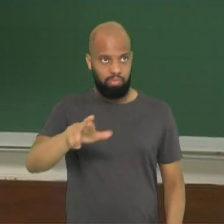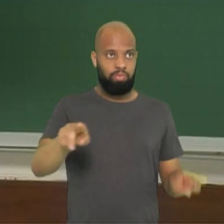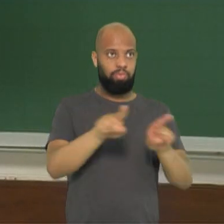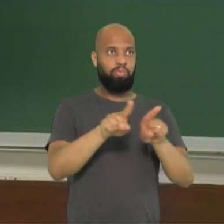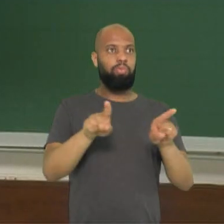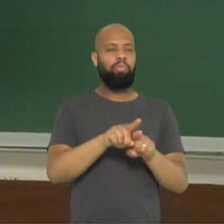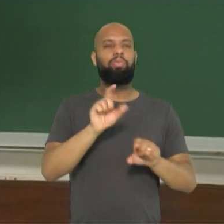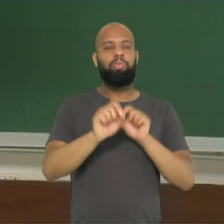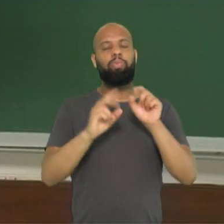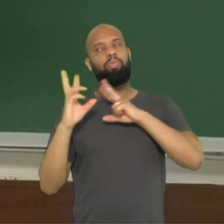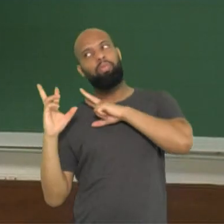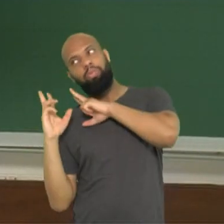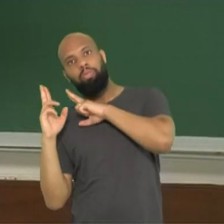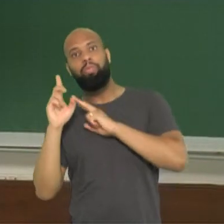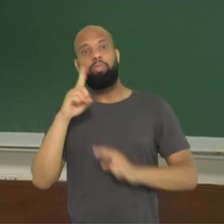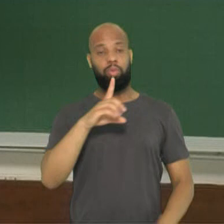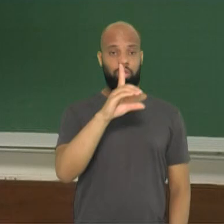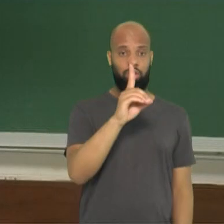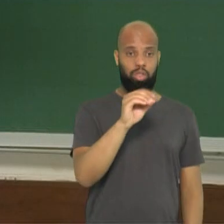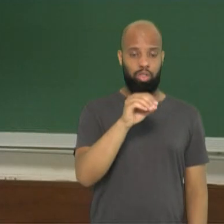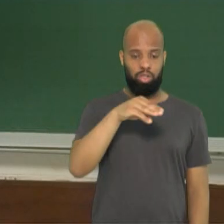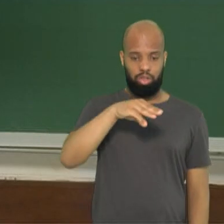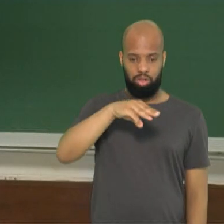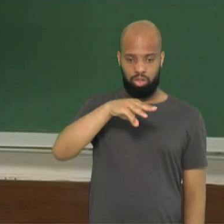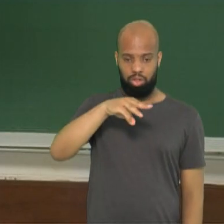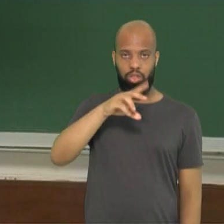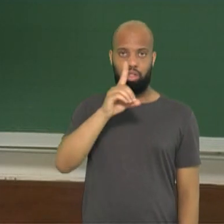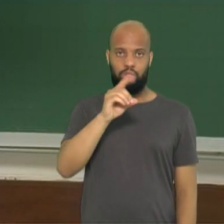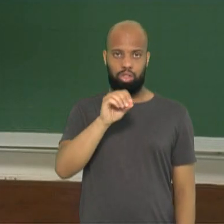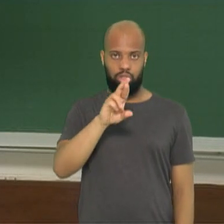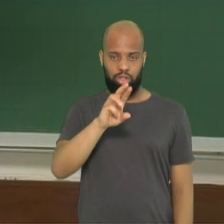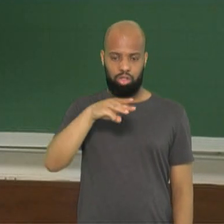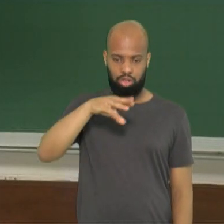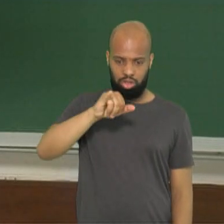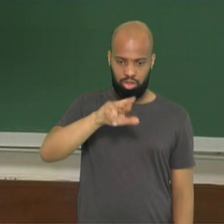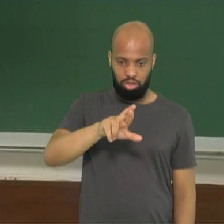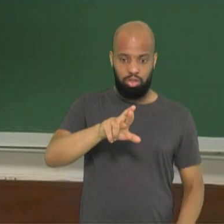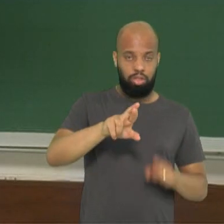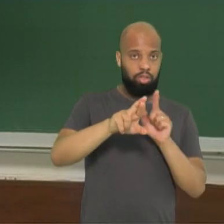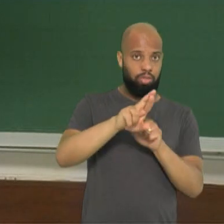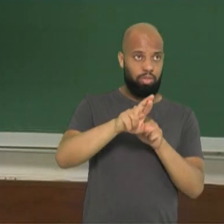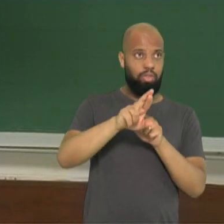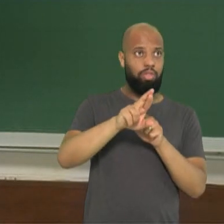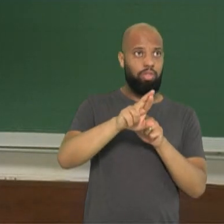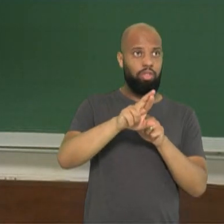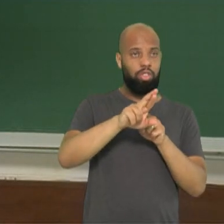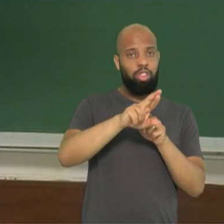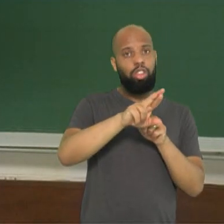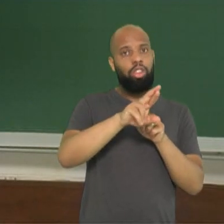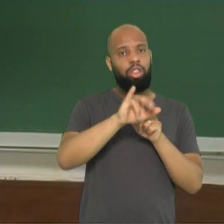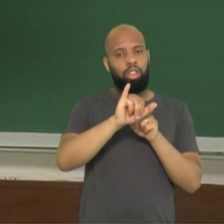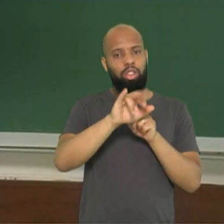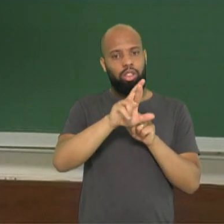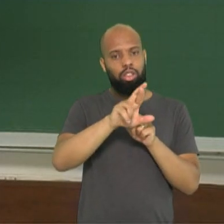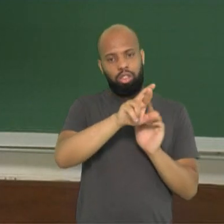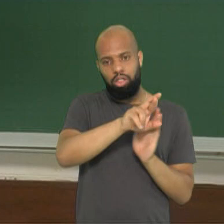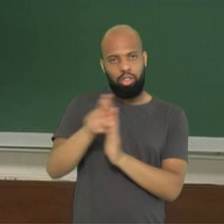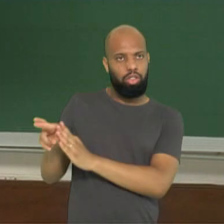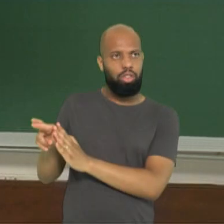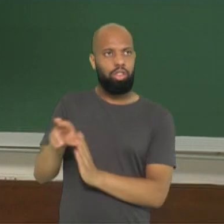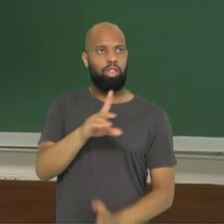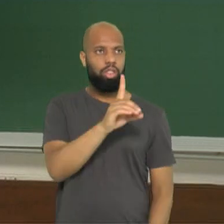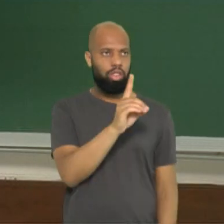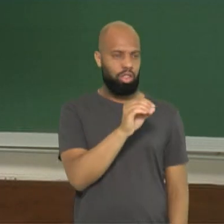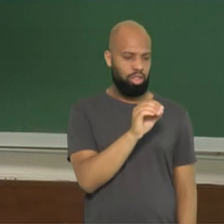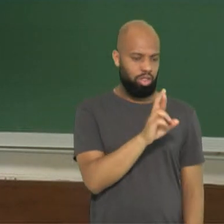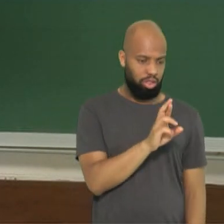em ir, nós temos dormir, você tirando o ir, né? Sobra esse radical aqui, dorme.